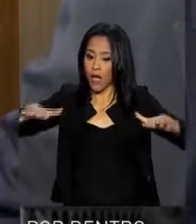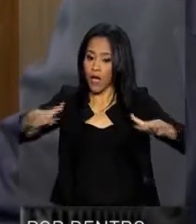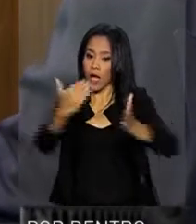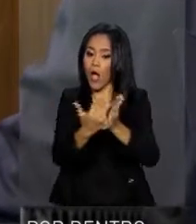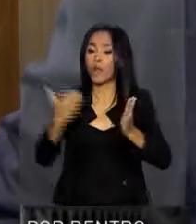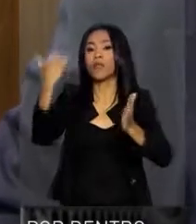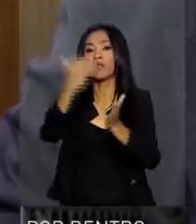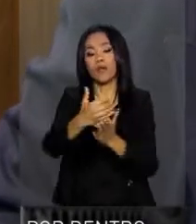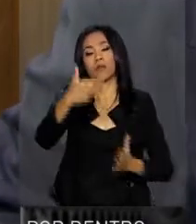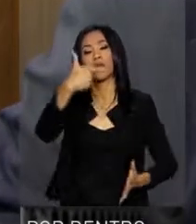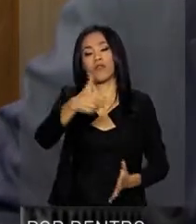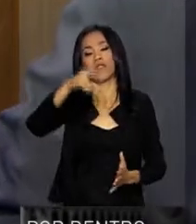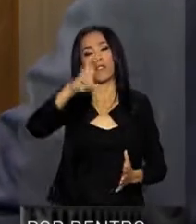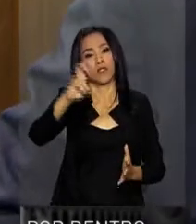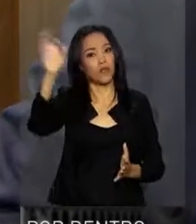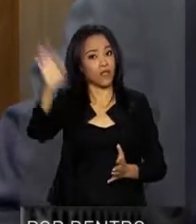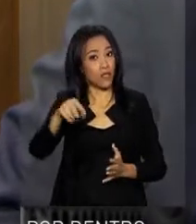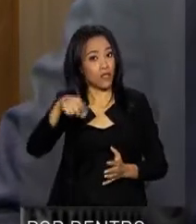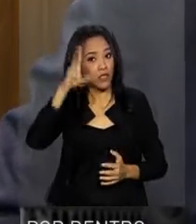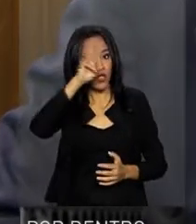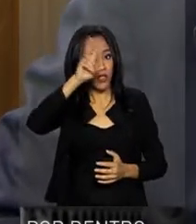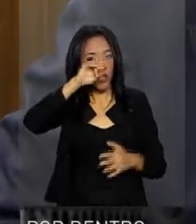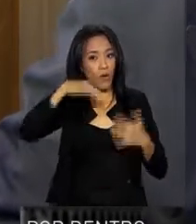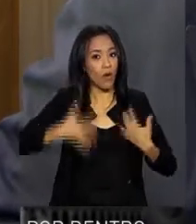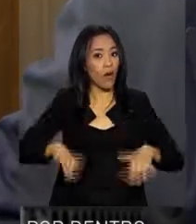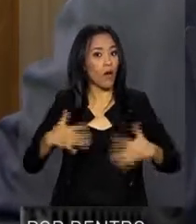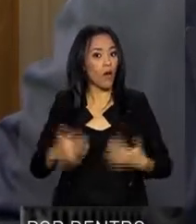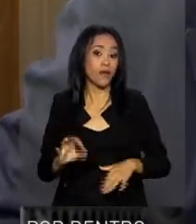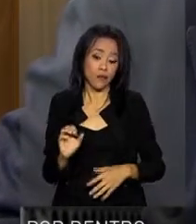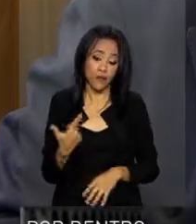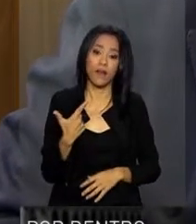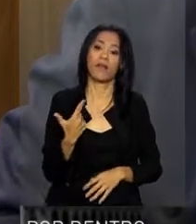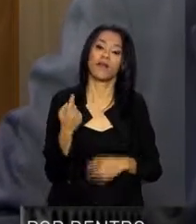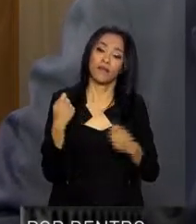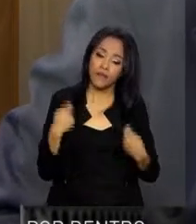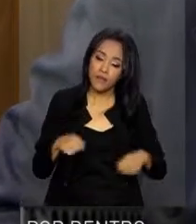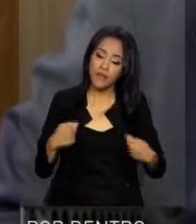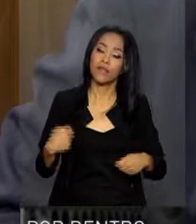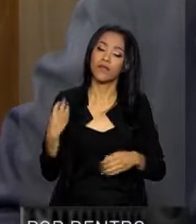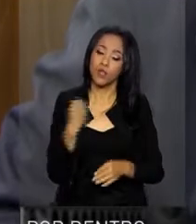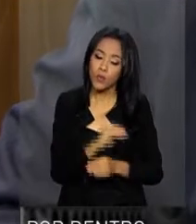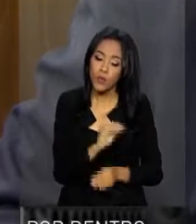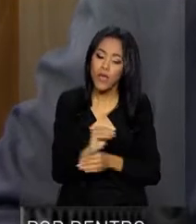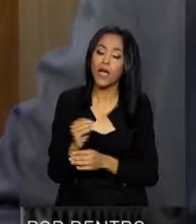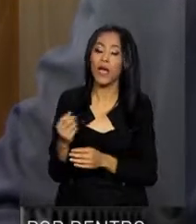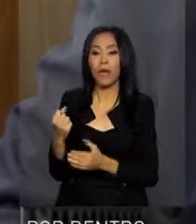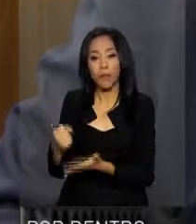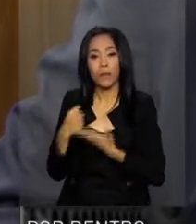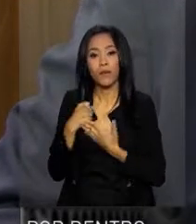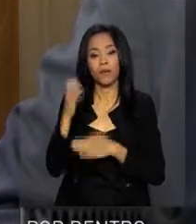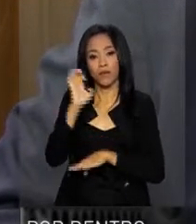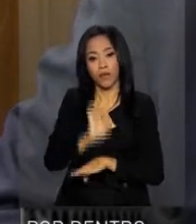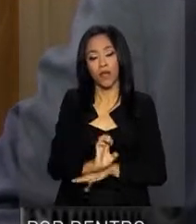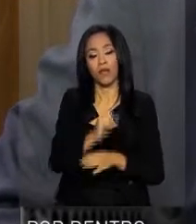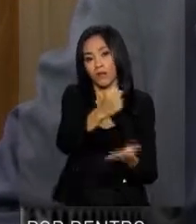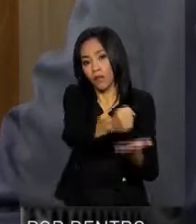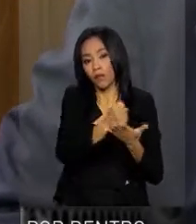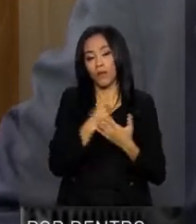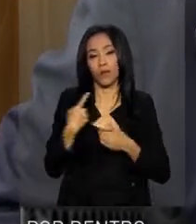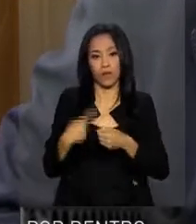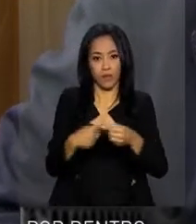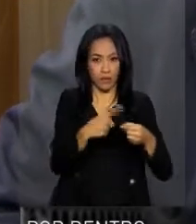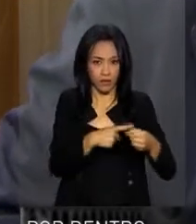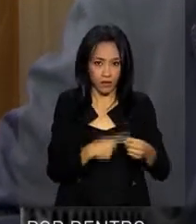e isso é um ganho histórico e é lógico que precisamos cada vez mais de proteção é preciso que o estado que o município faça unidade de